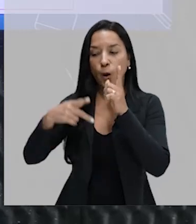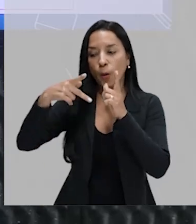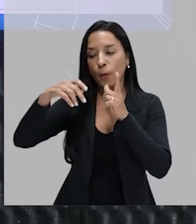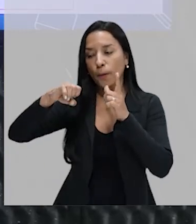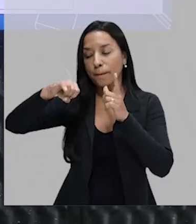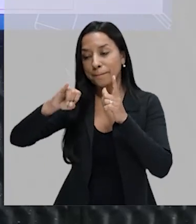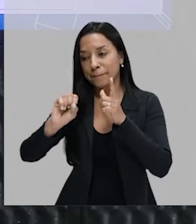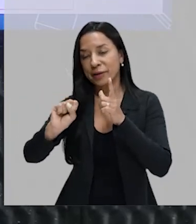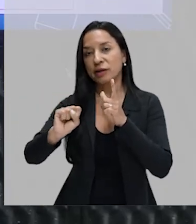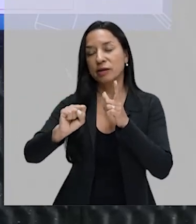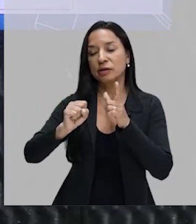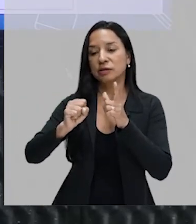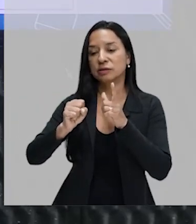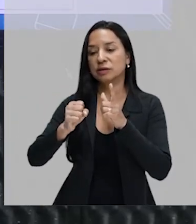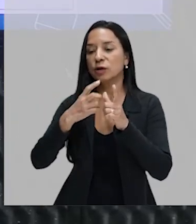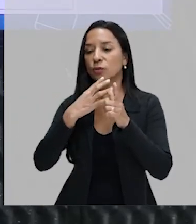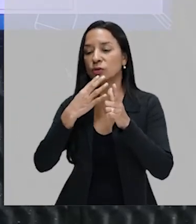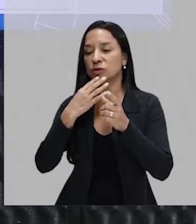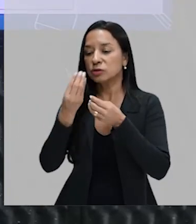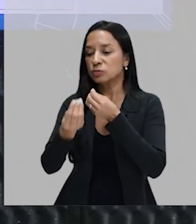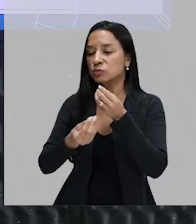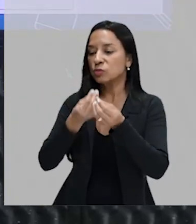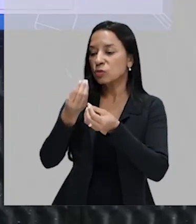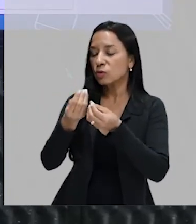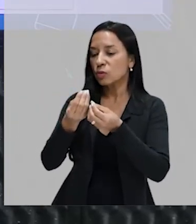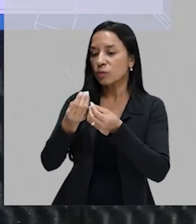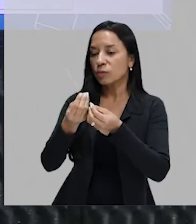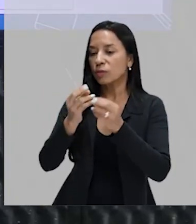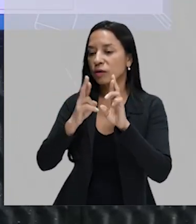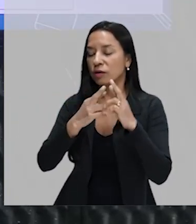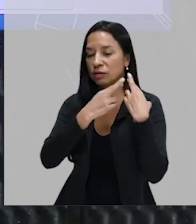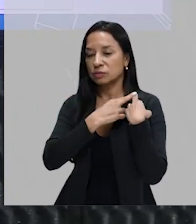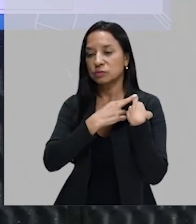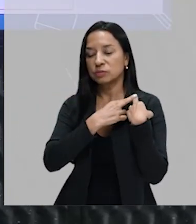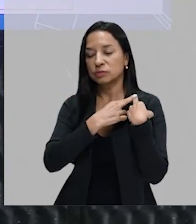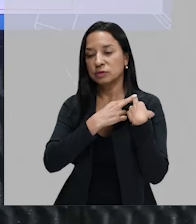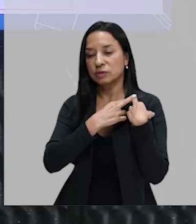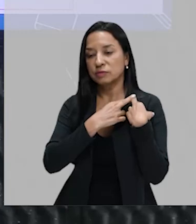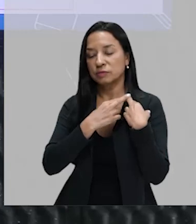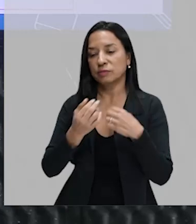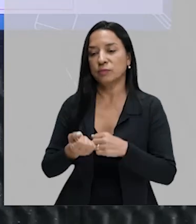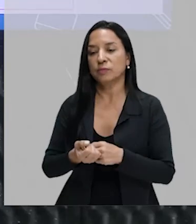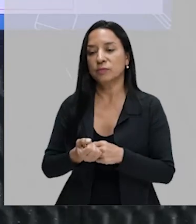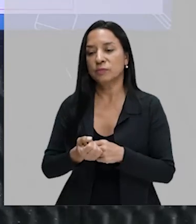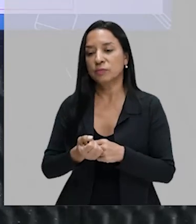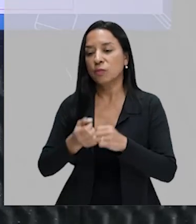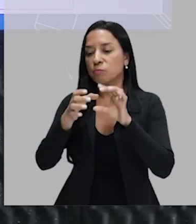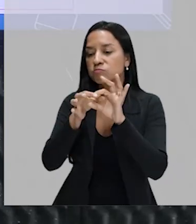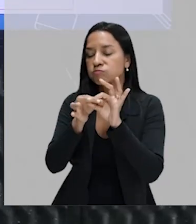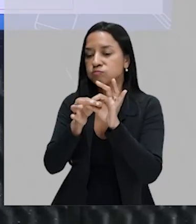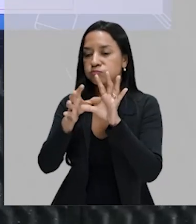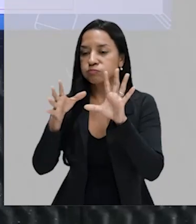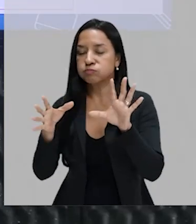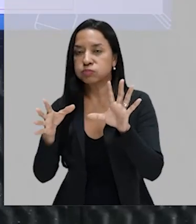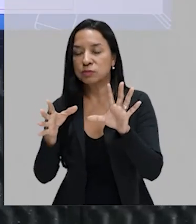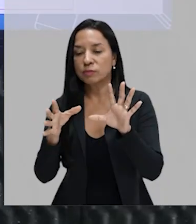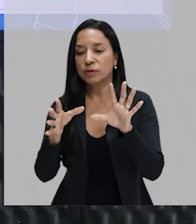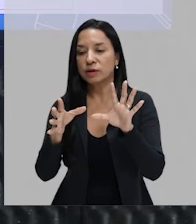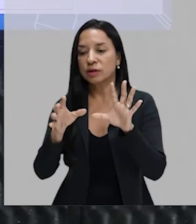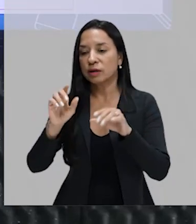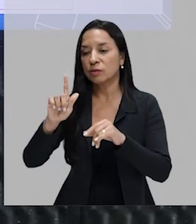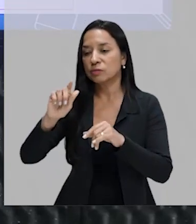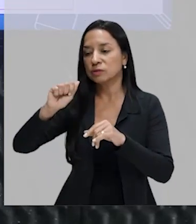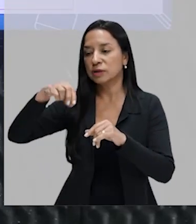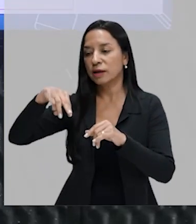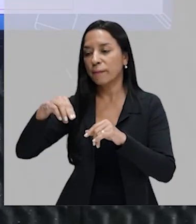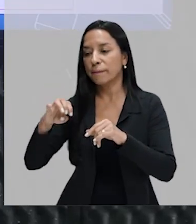como o órgão copulatório, é o órgão responsável por liberar justamente os